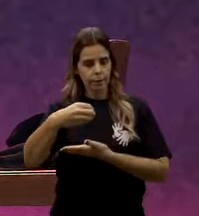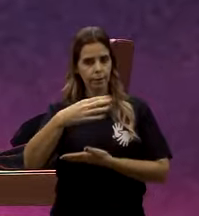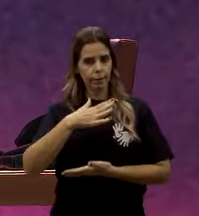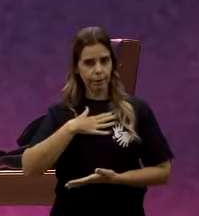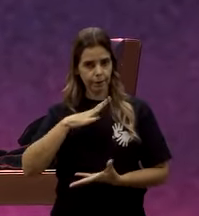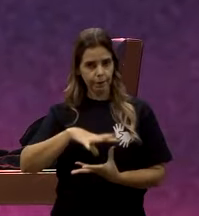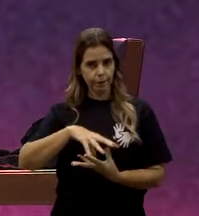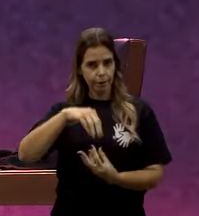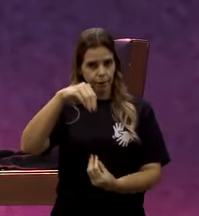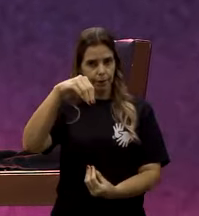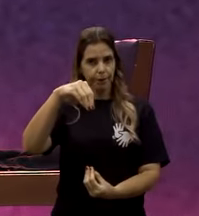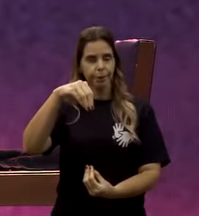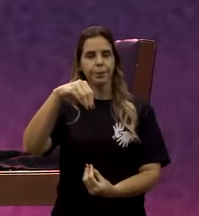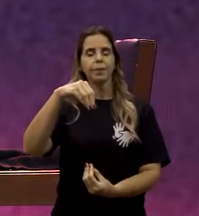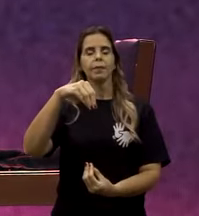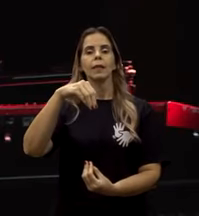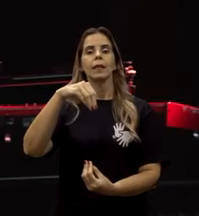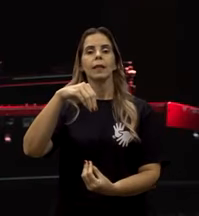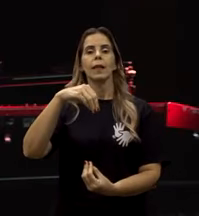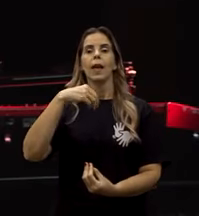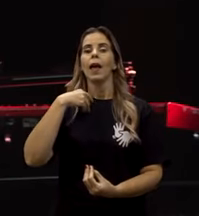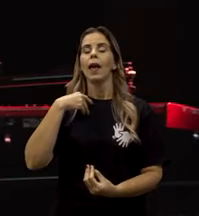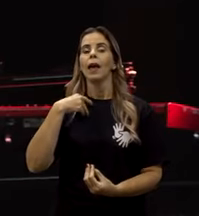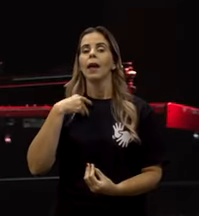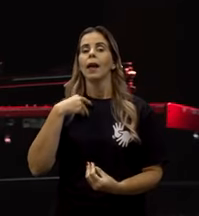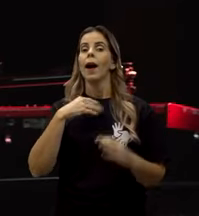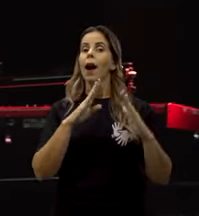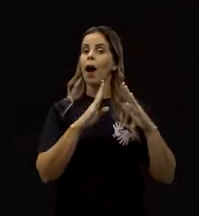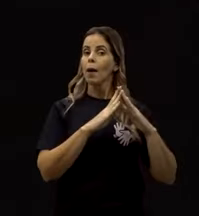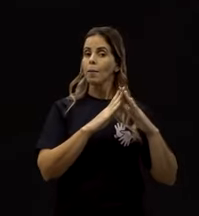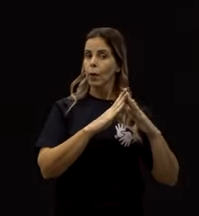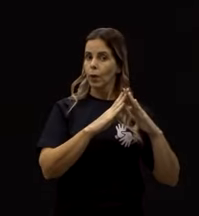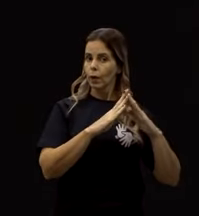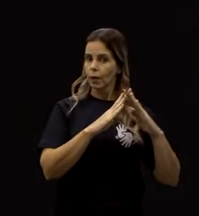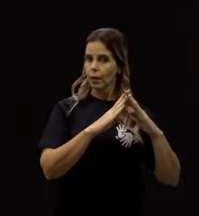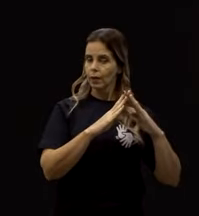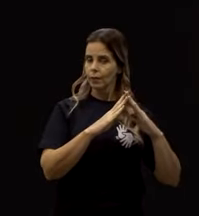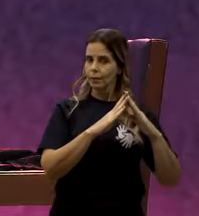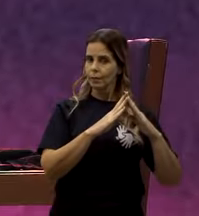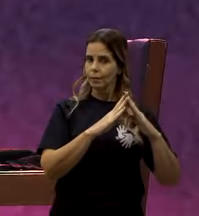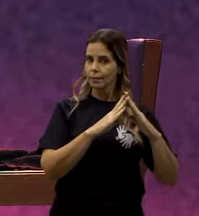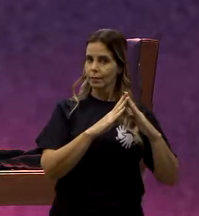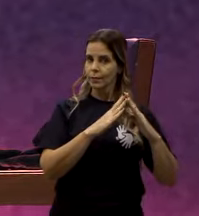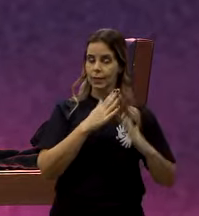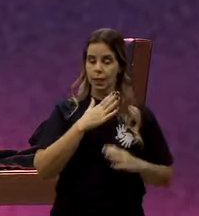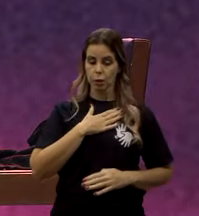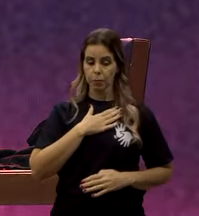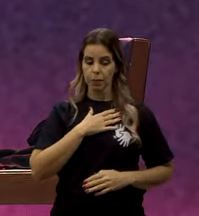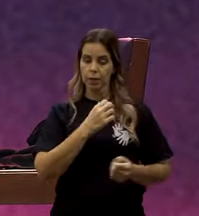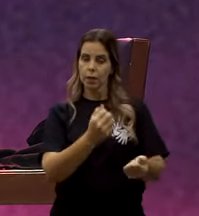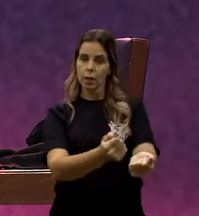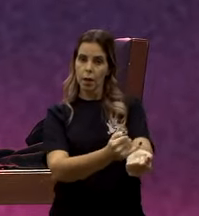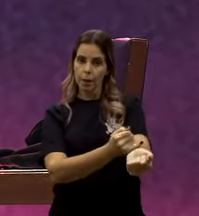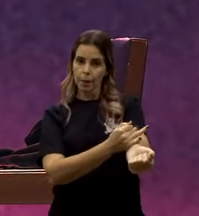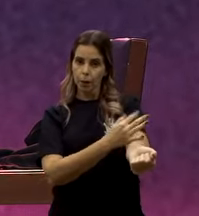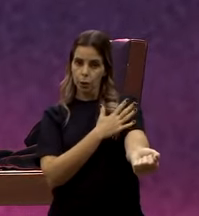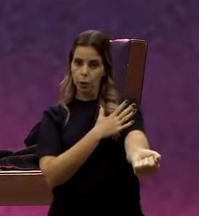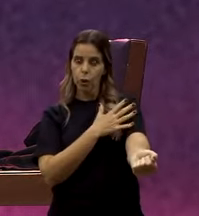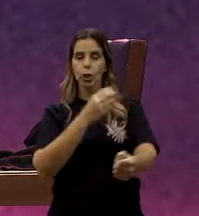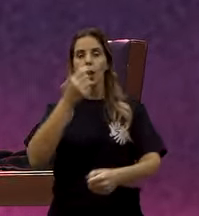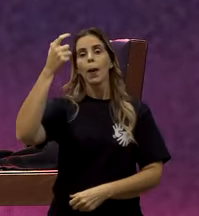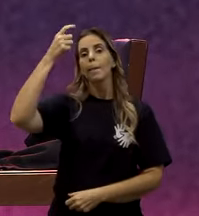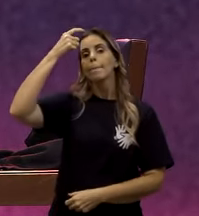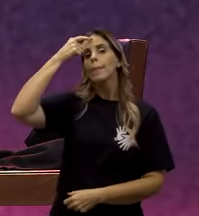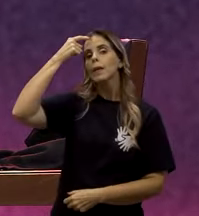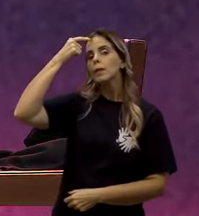alma é a sede a morada das minhas emoções pensamentos